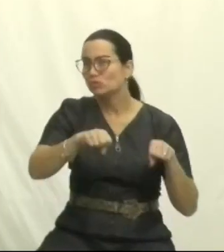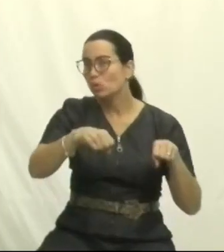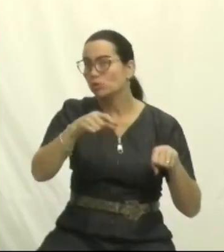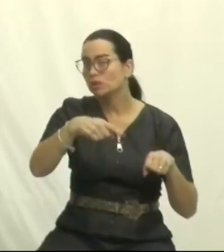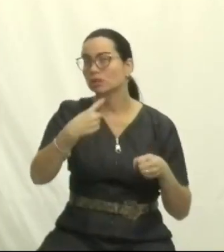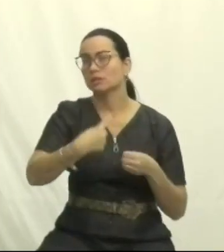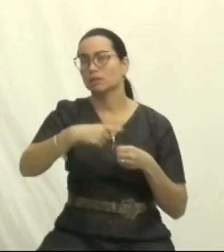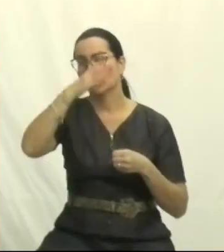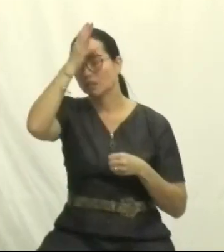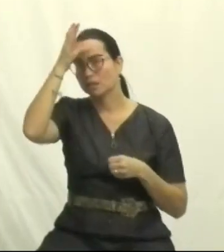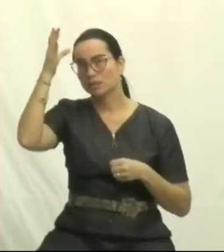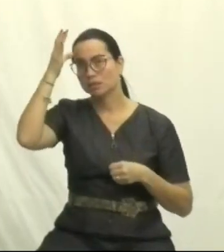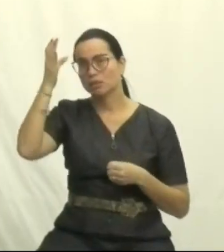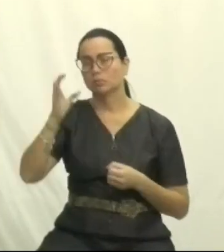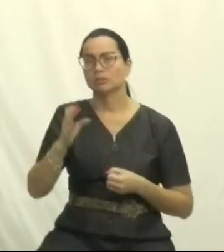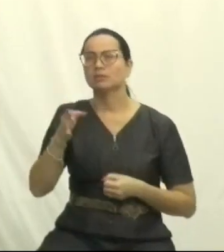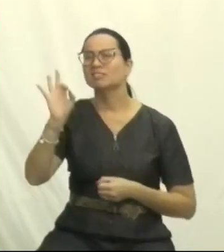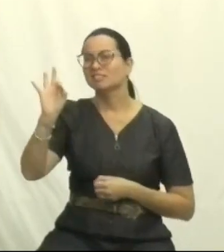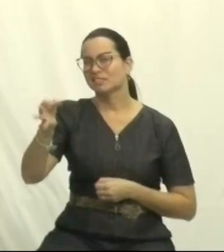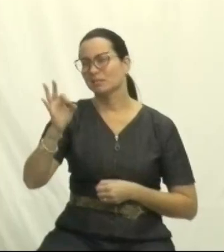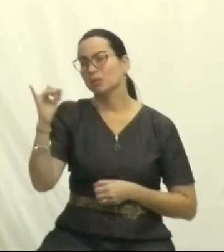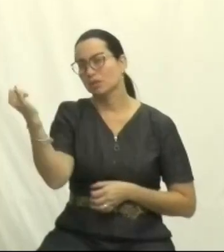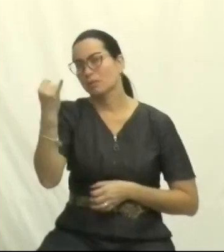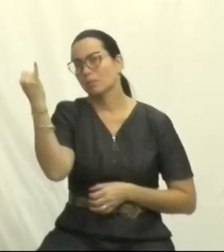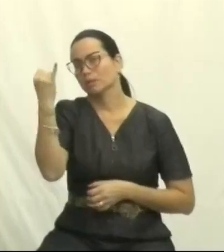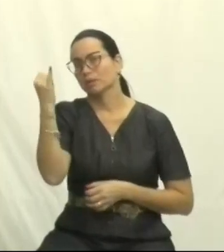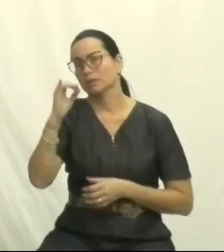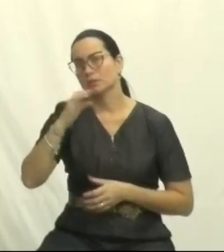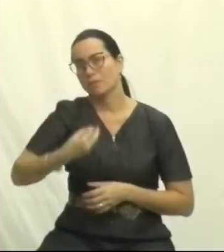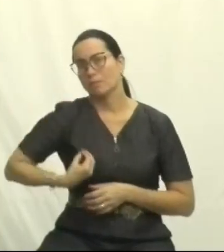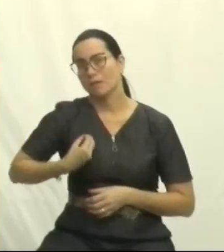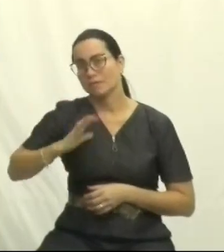Tenho certeza que seria importante para salvar vidas.